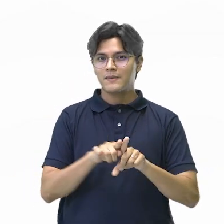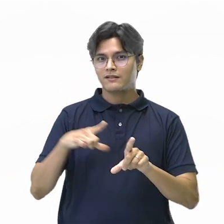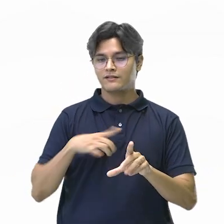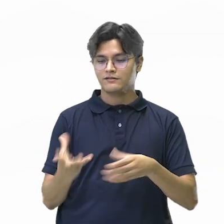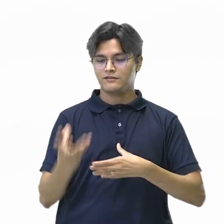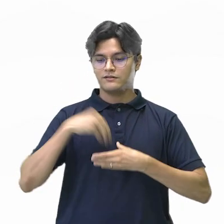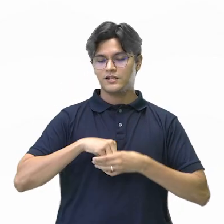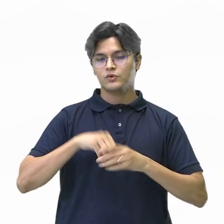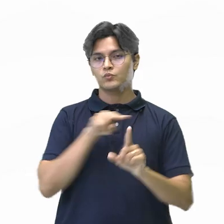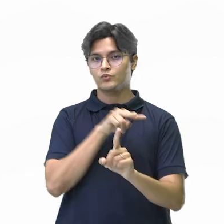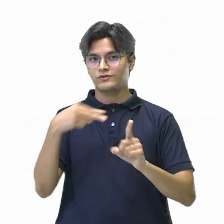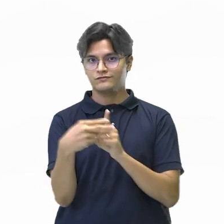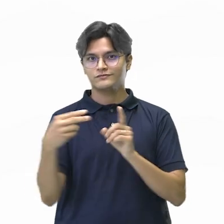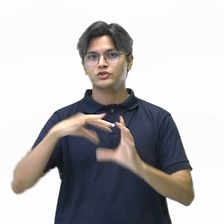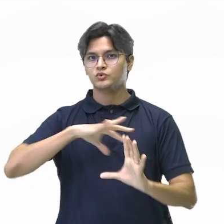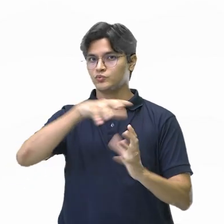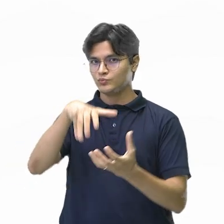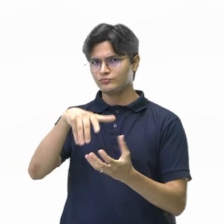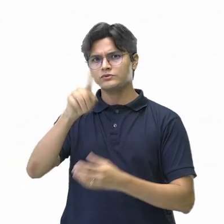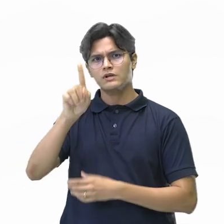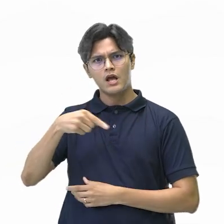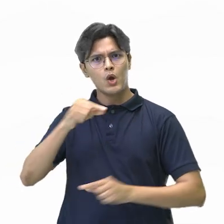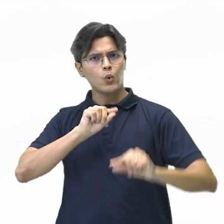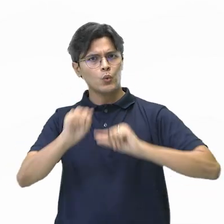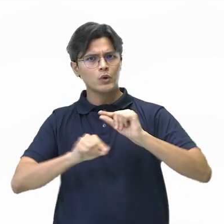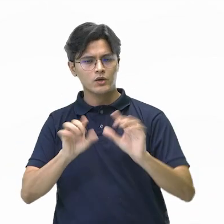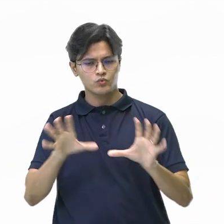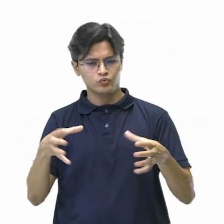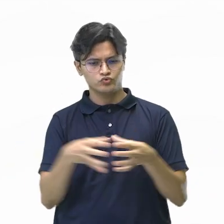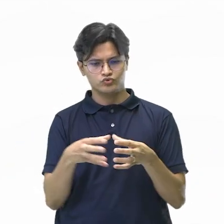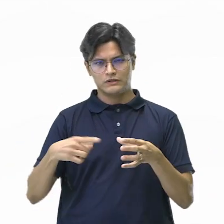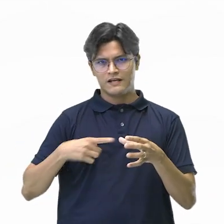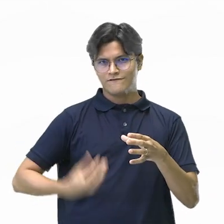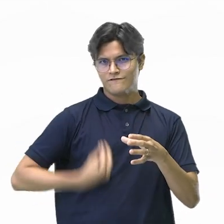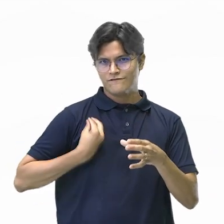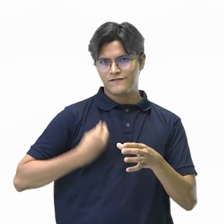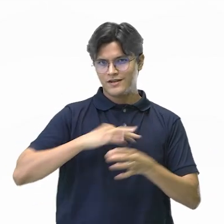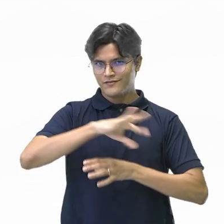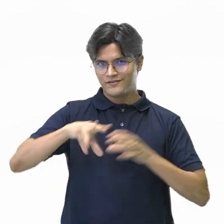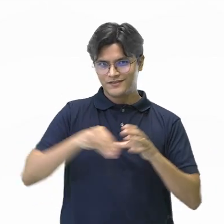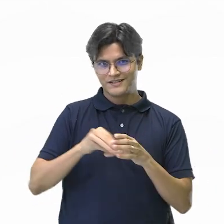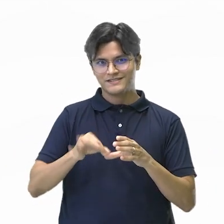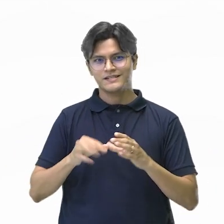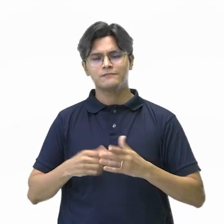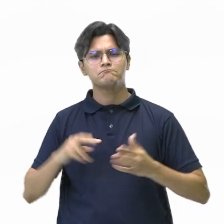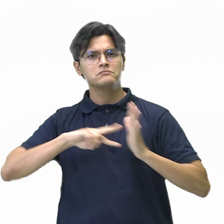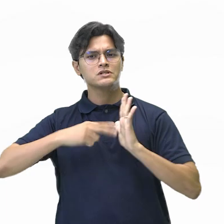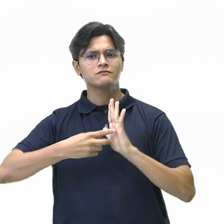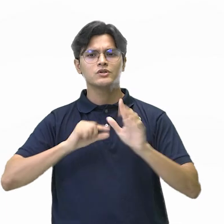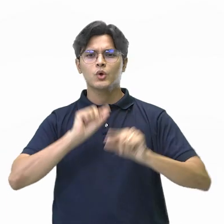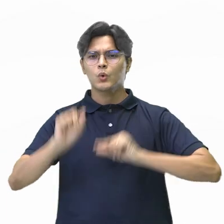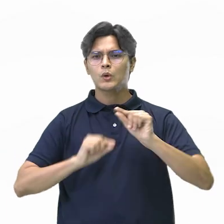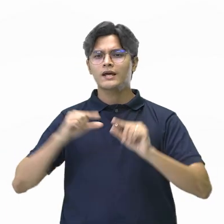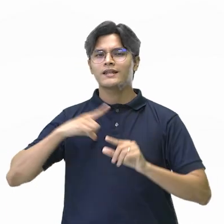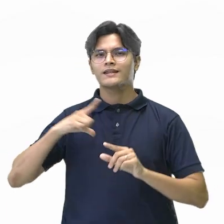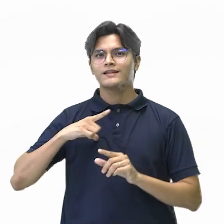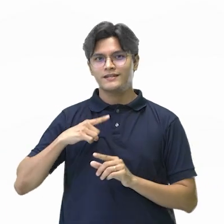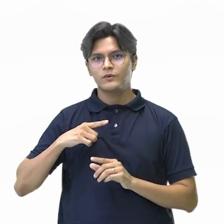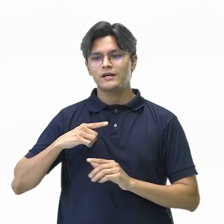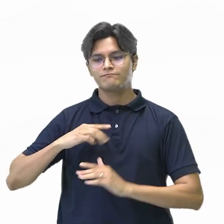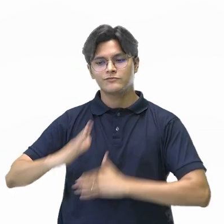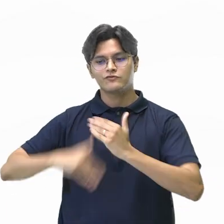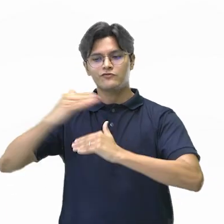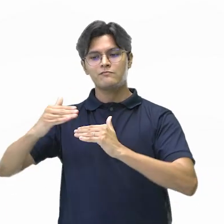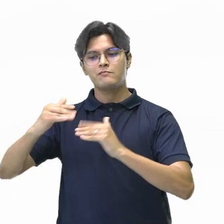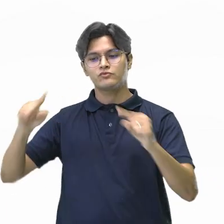mundo. E esse corpo, ele é um arquivo vivo, olha só. Quando falamos desse arquivo vivo é porque tem toda uma construção